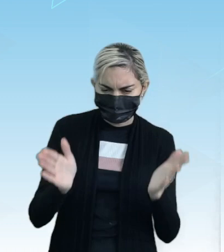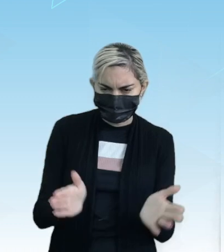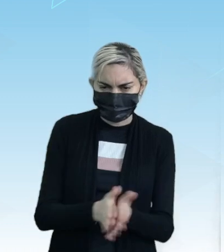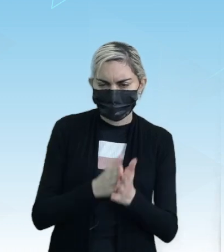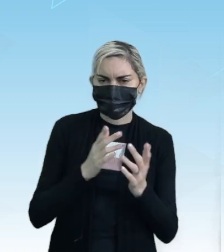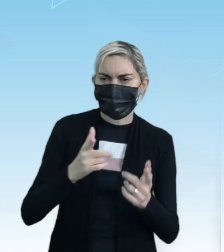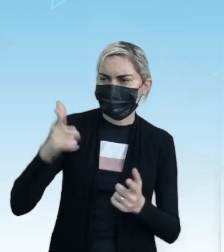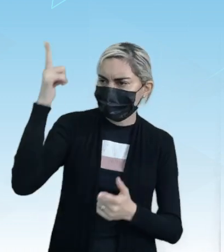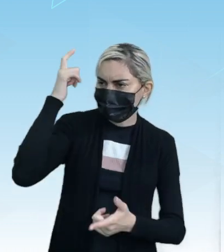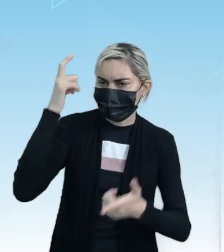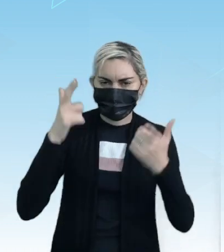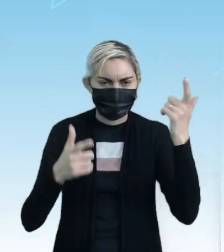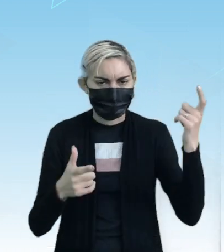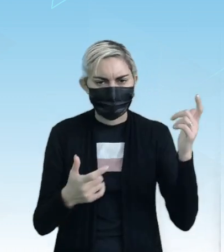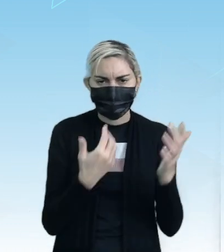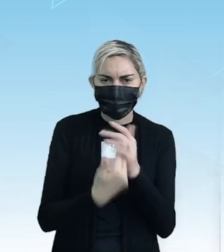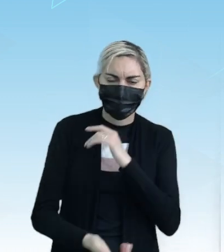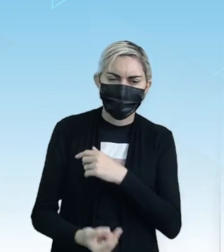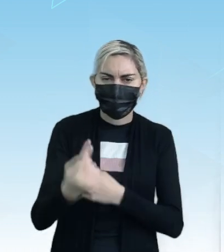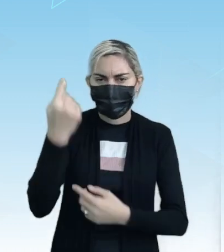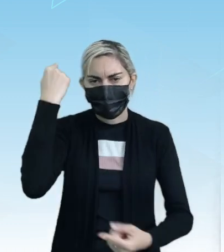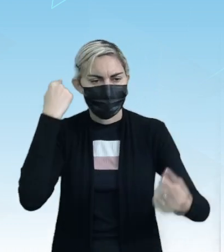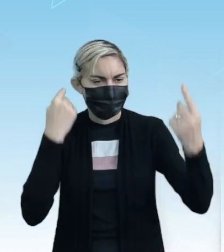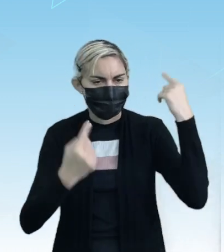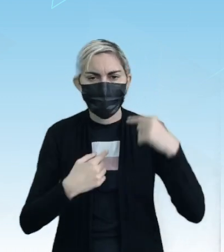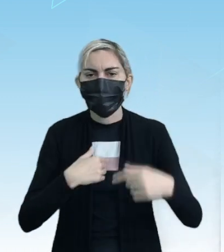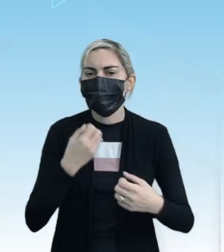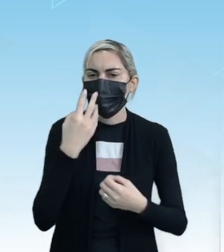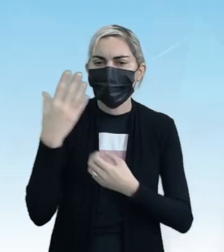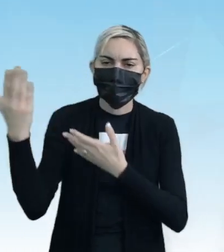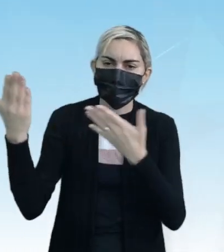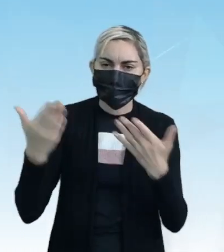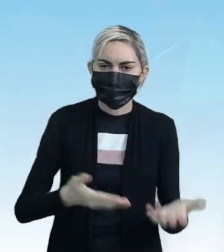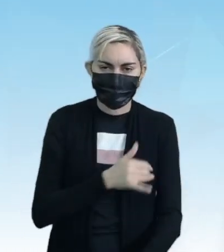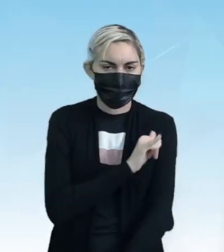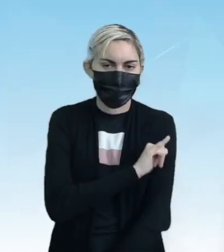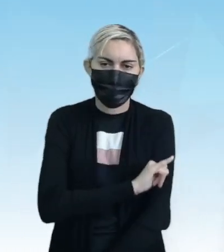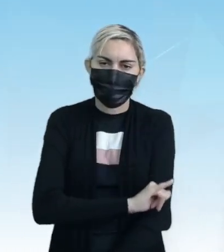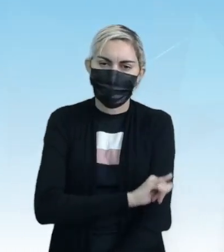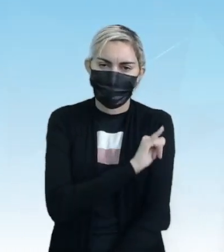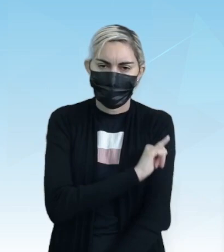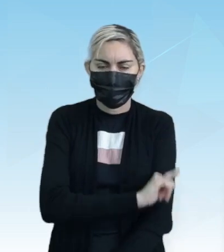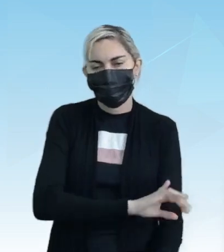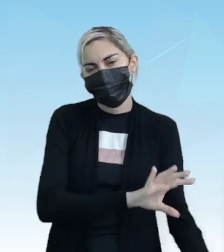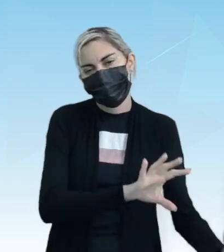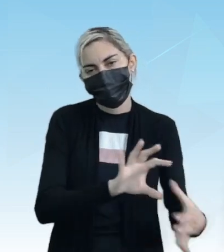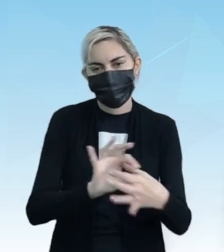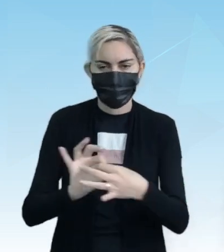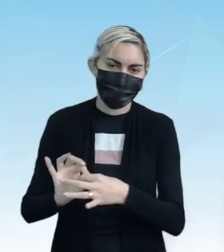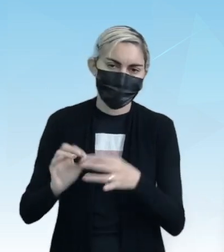bala perdida, são boas-vindas do Rio. Nesse caso, pelo contexto, observando